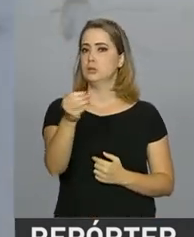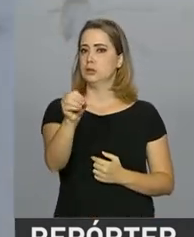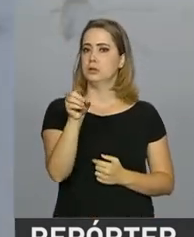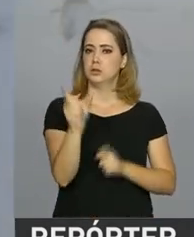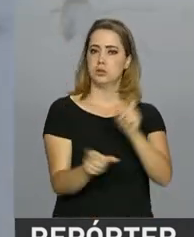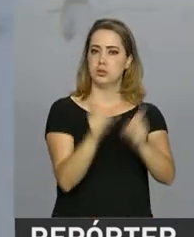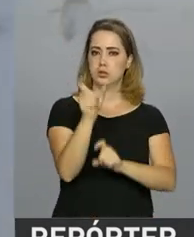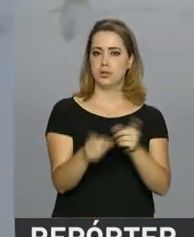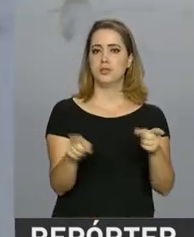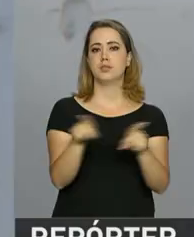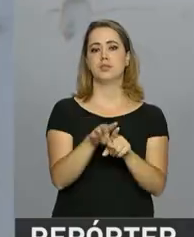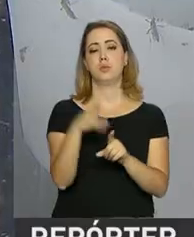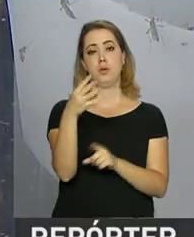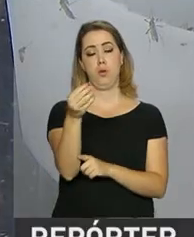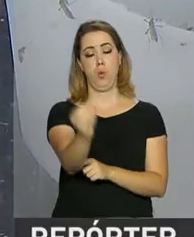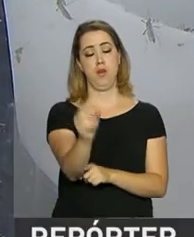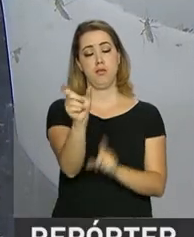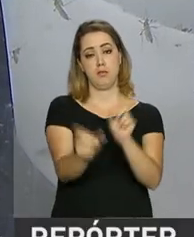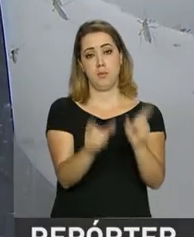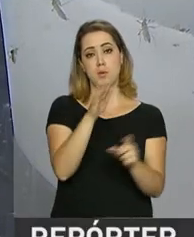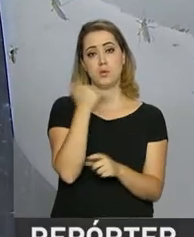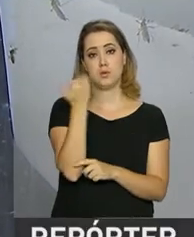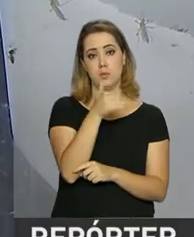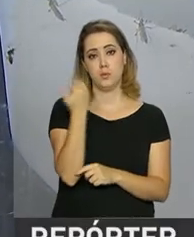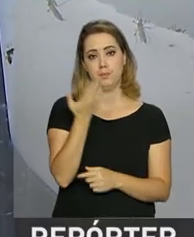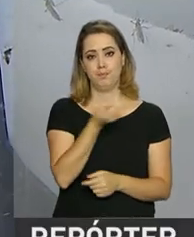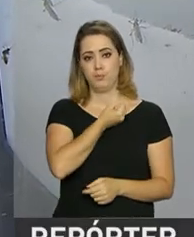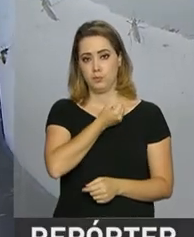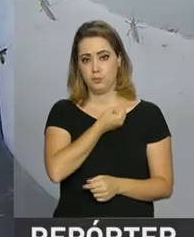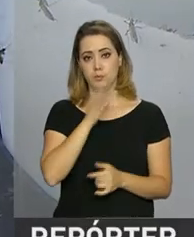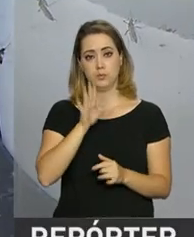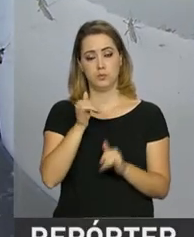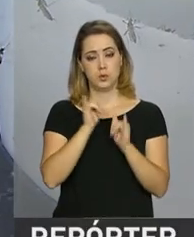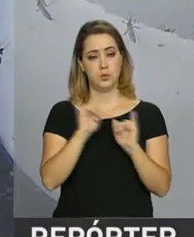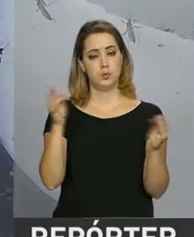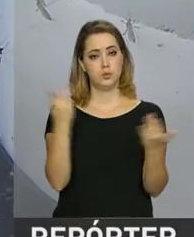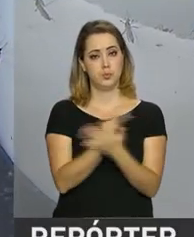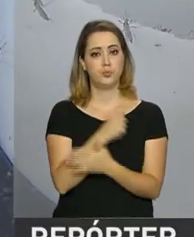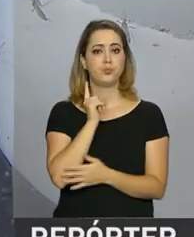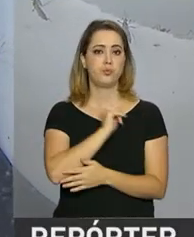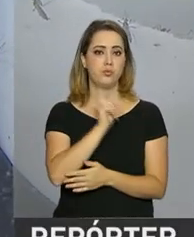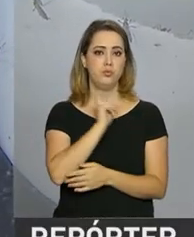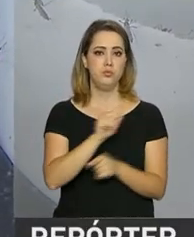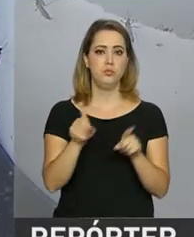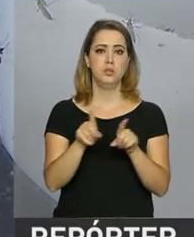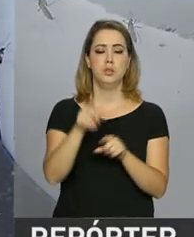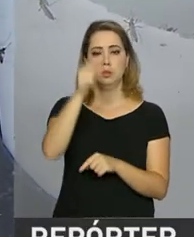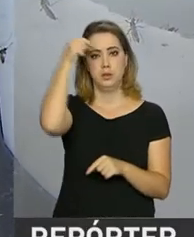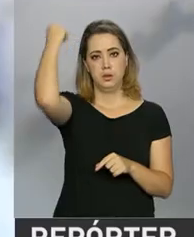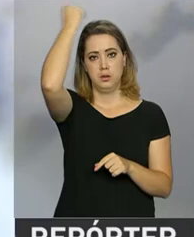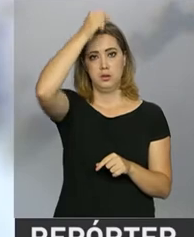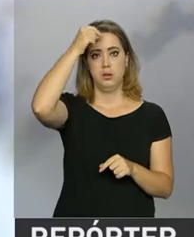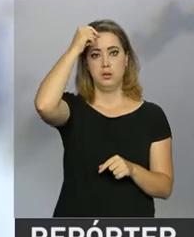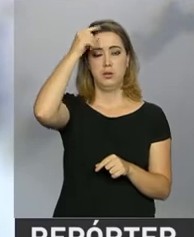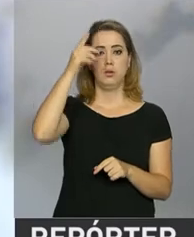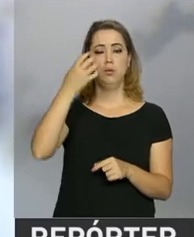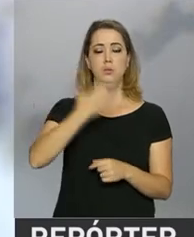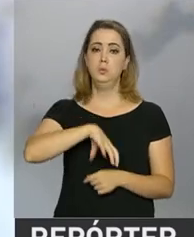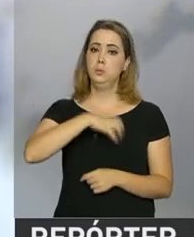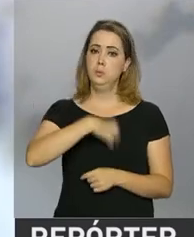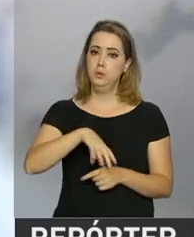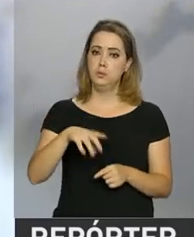doença e 40 óbitos os registros foram feitos nos estados de minas gerais espírito santo bahia